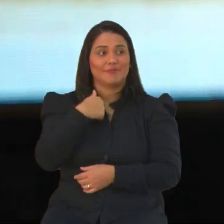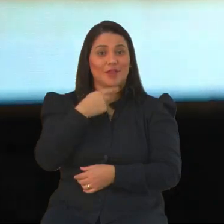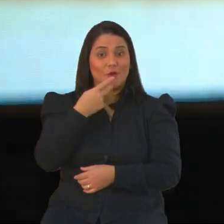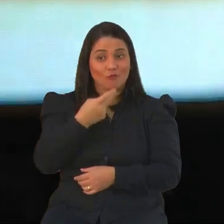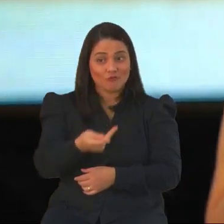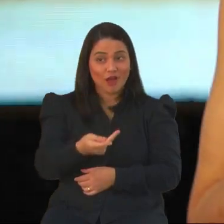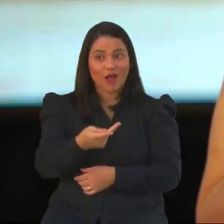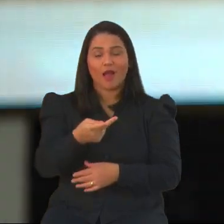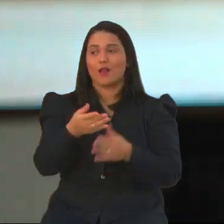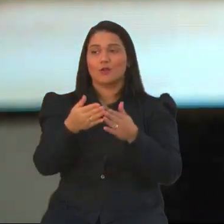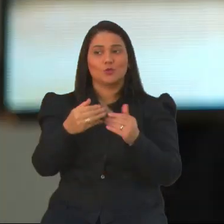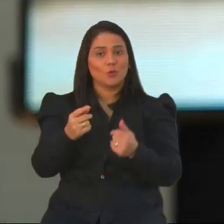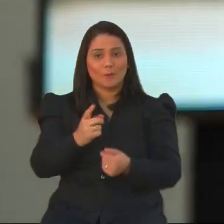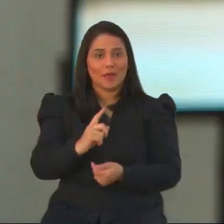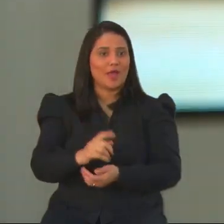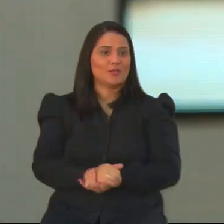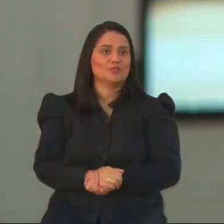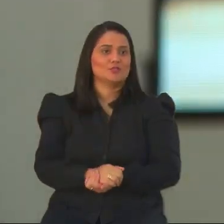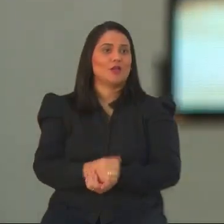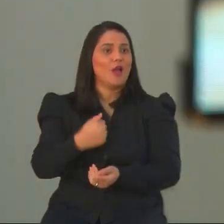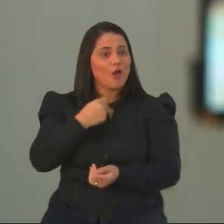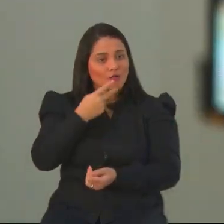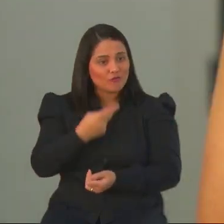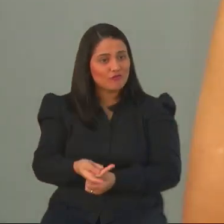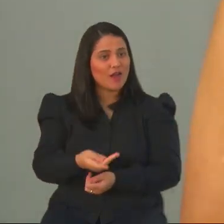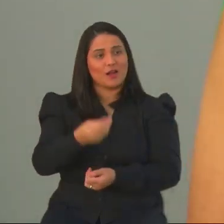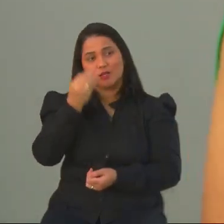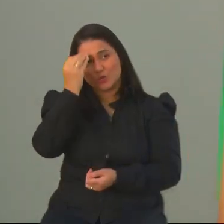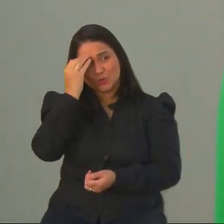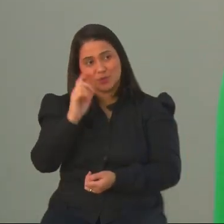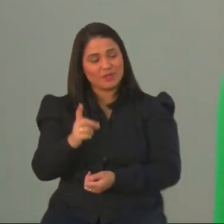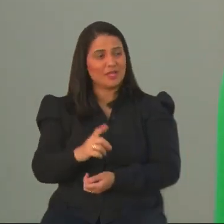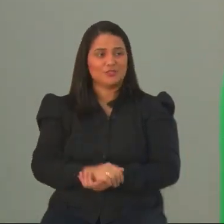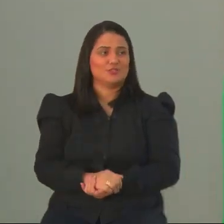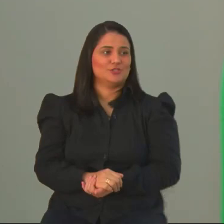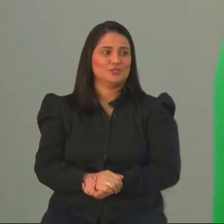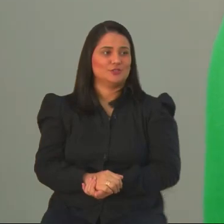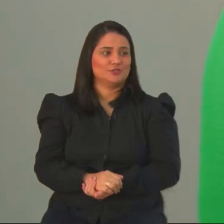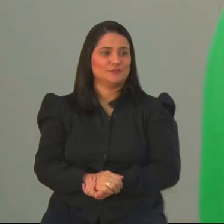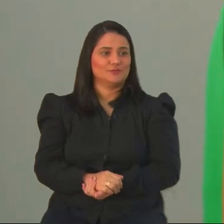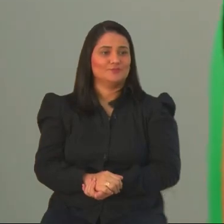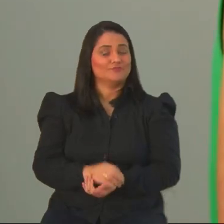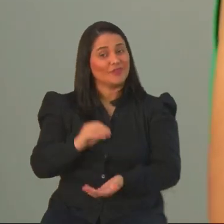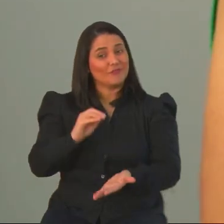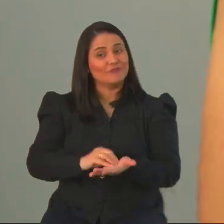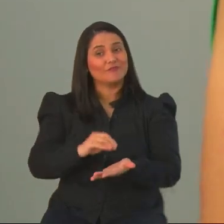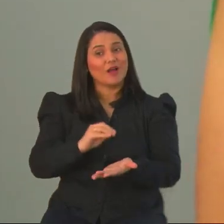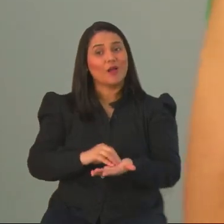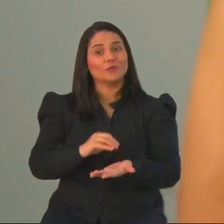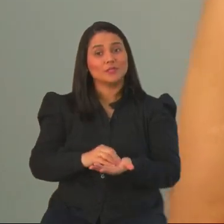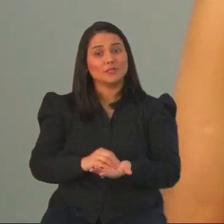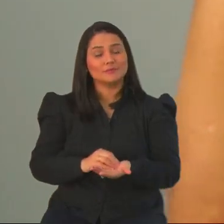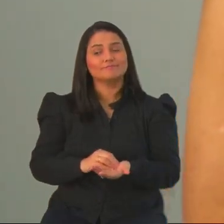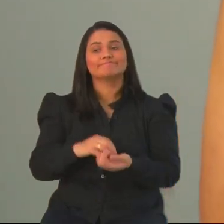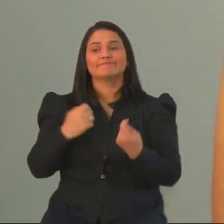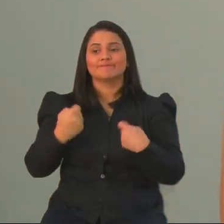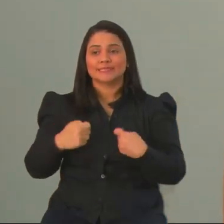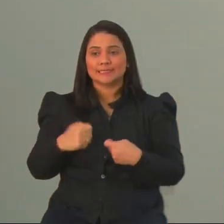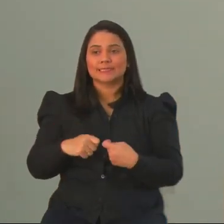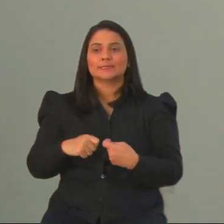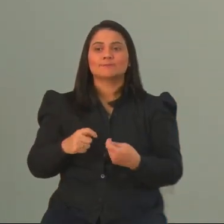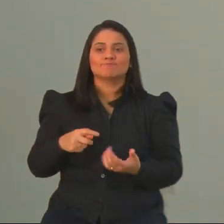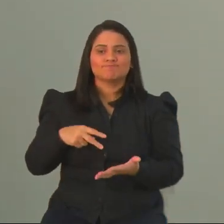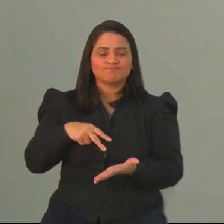Eu falo 10 vezes e ela não me entende. Está faltando você se colocar no